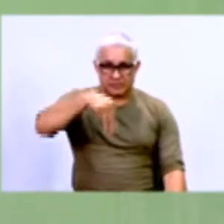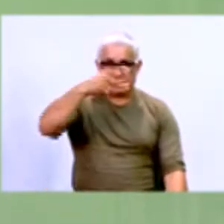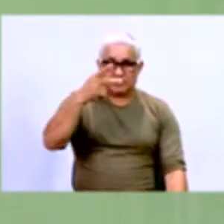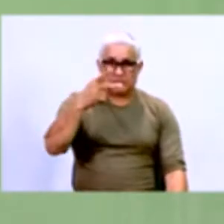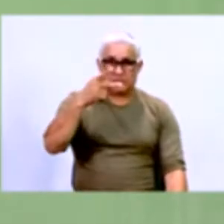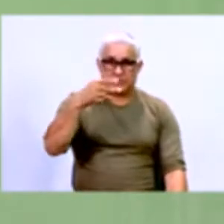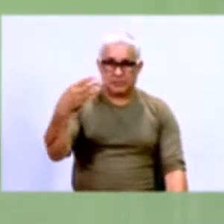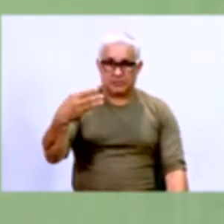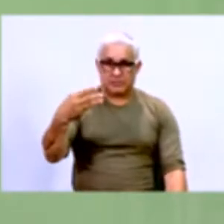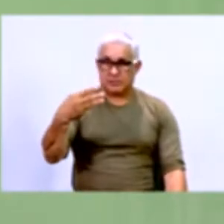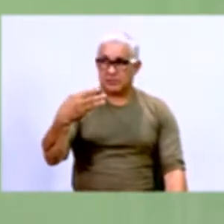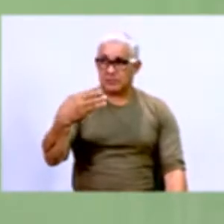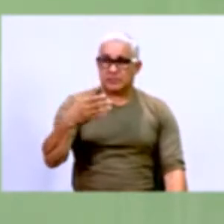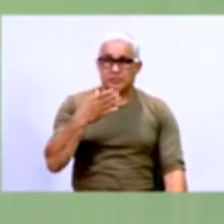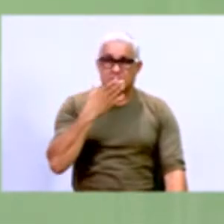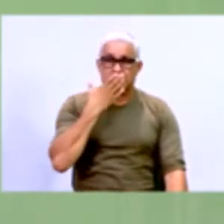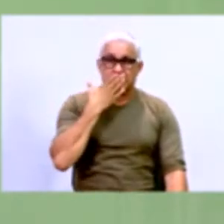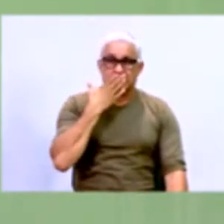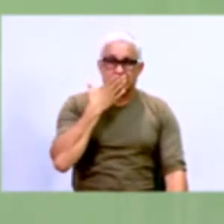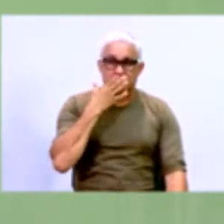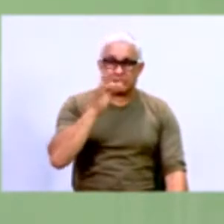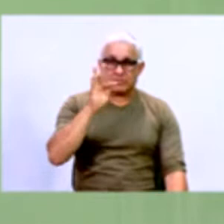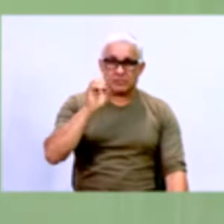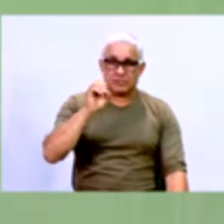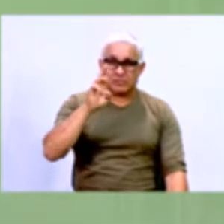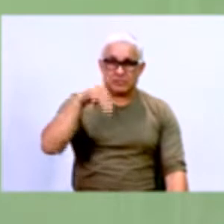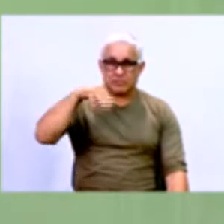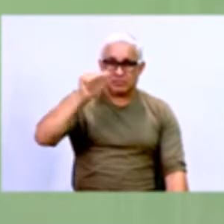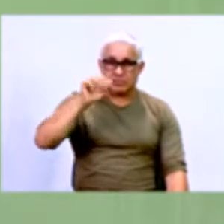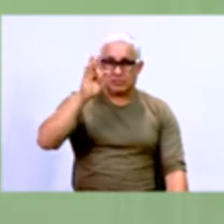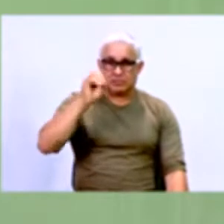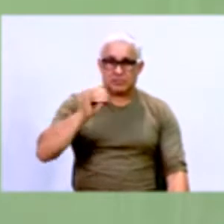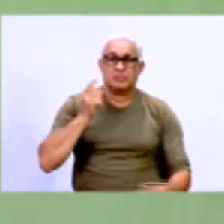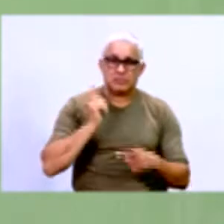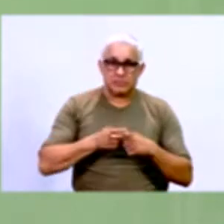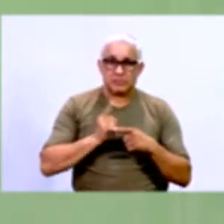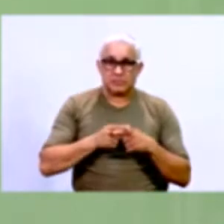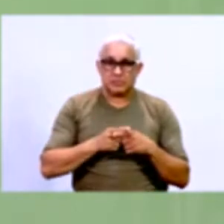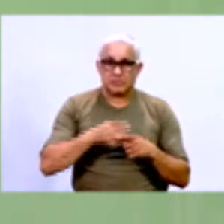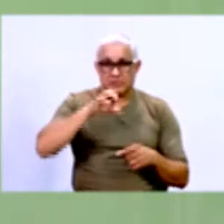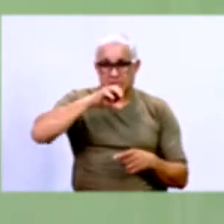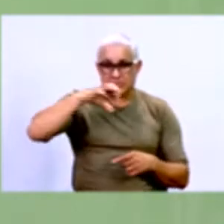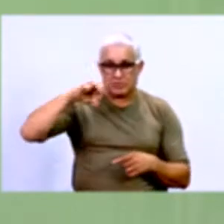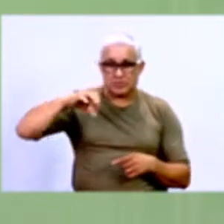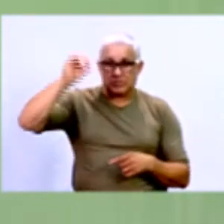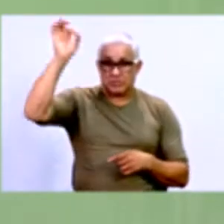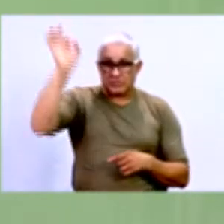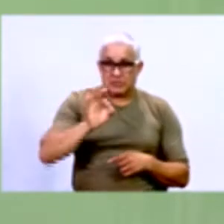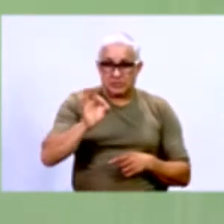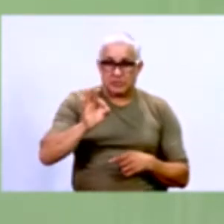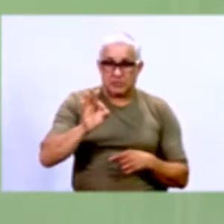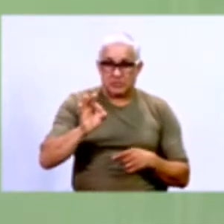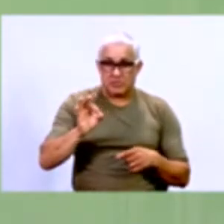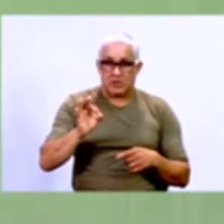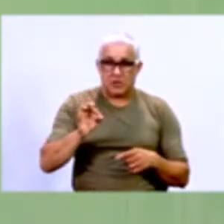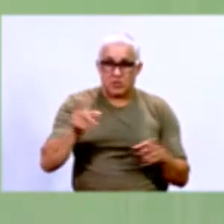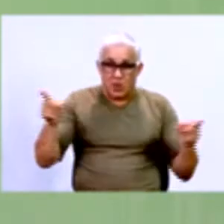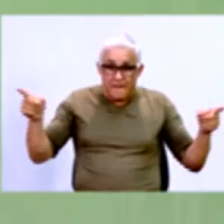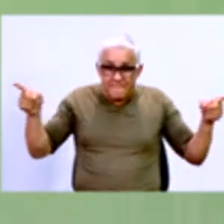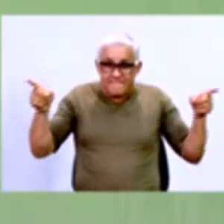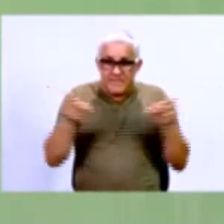MP3 ele é um formato de arquivo muito popular porque ele reduz em 90% o tamanho natural da